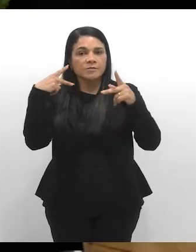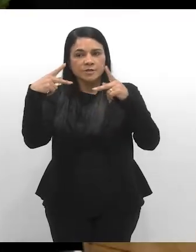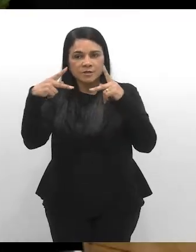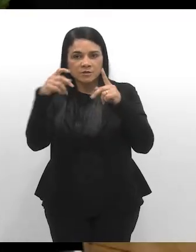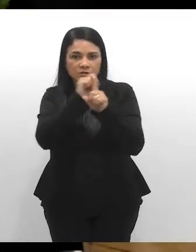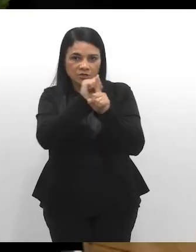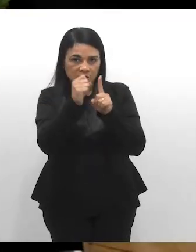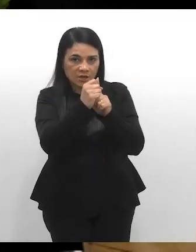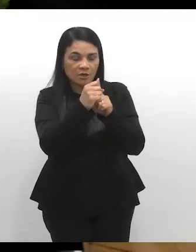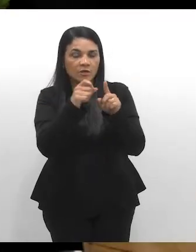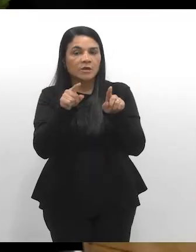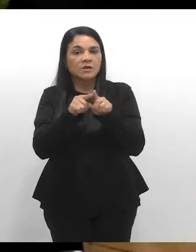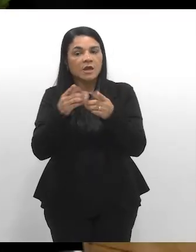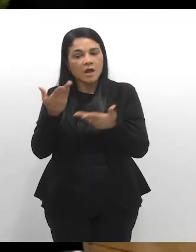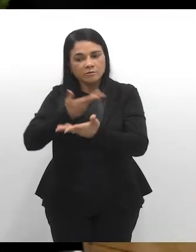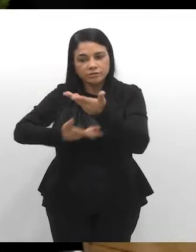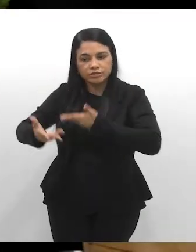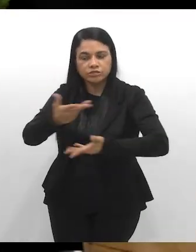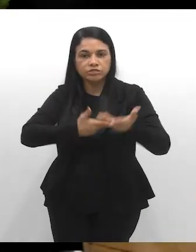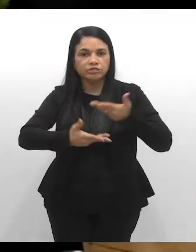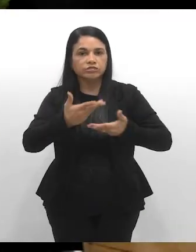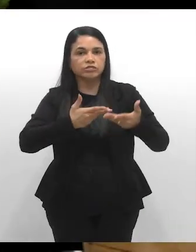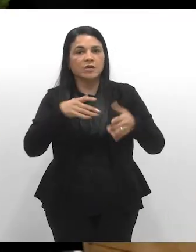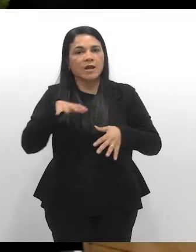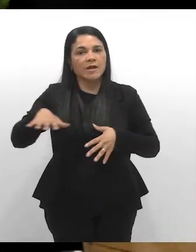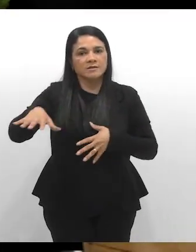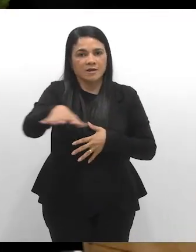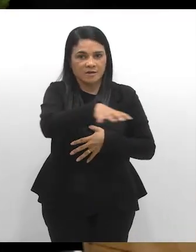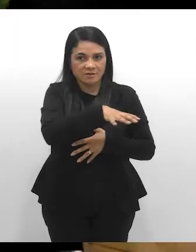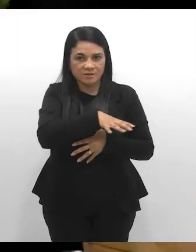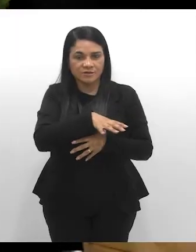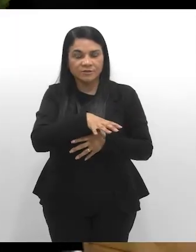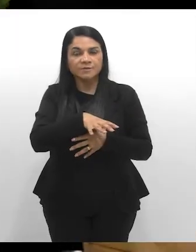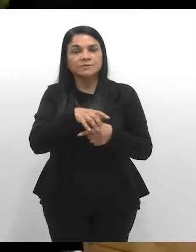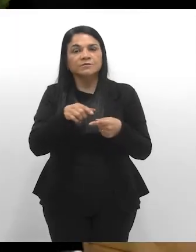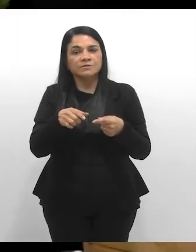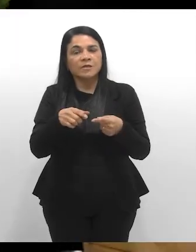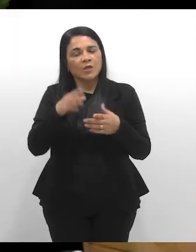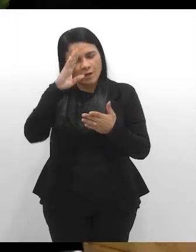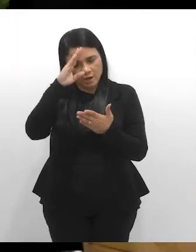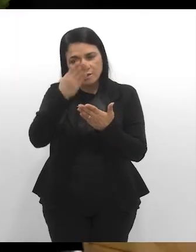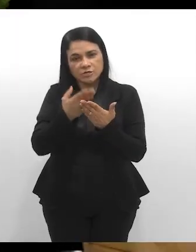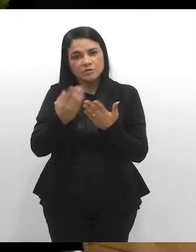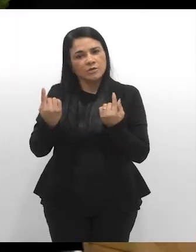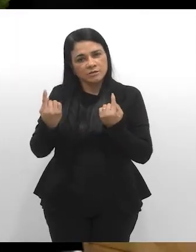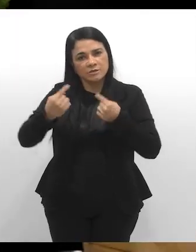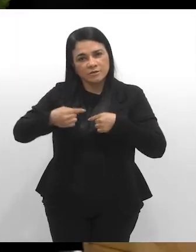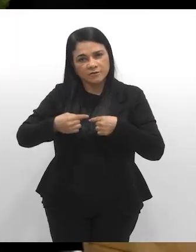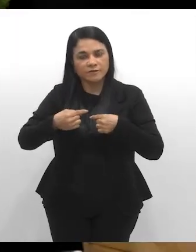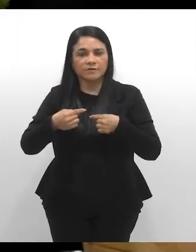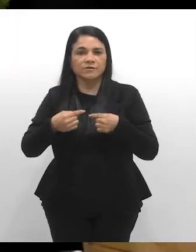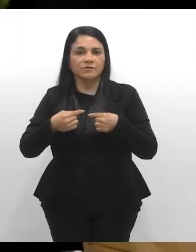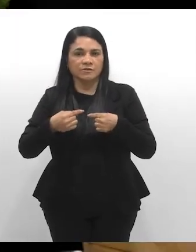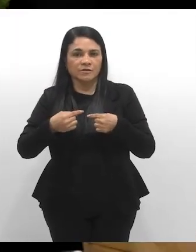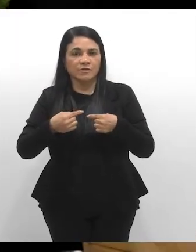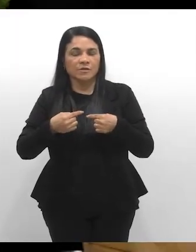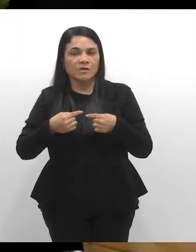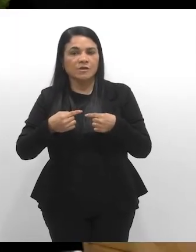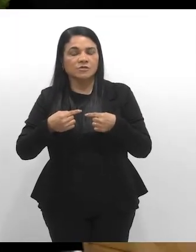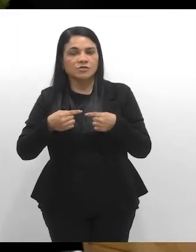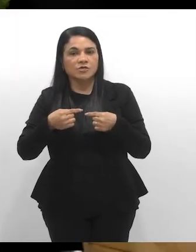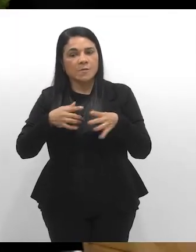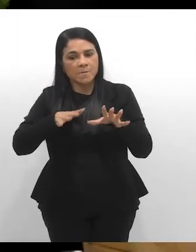aspectos psicossociais e que ajude a interagir com as diversas outras áreas. Então, eu acredito que esse é um desafio